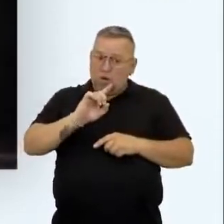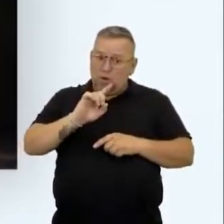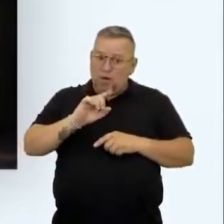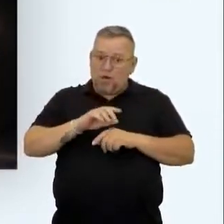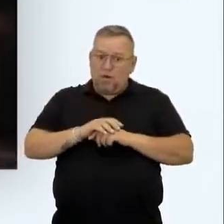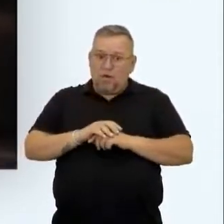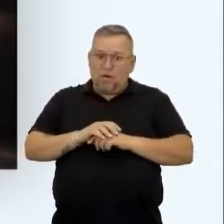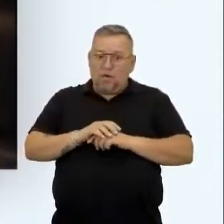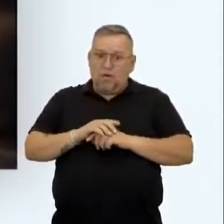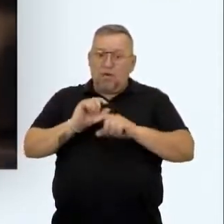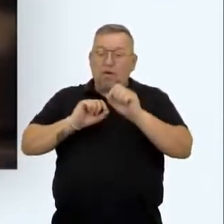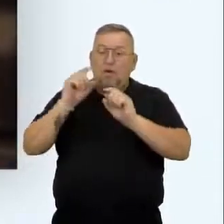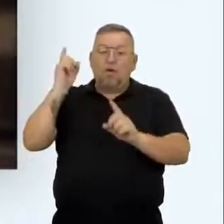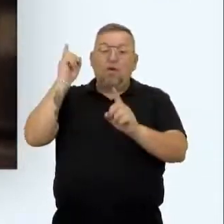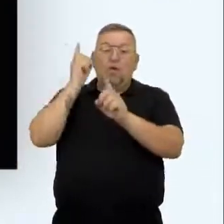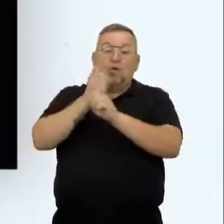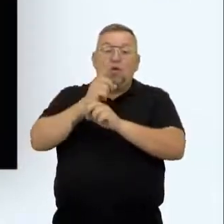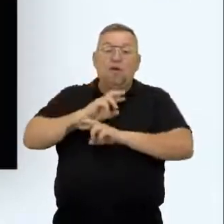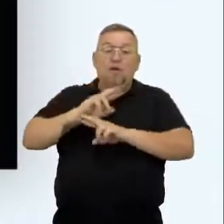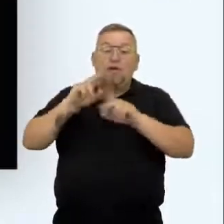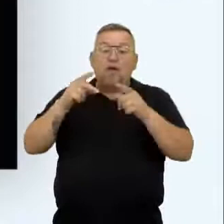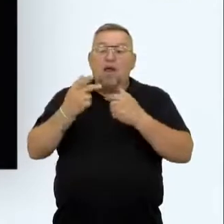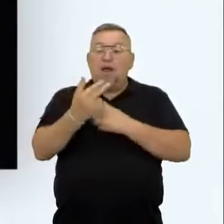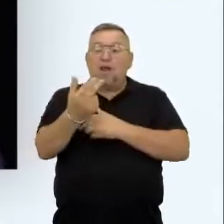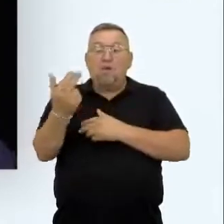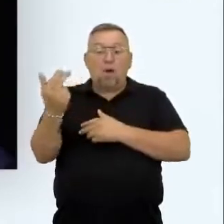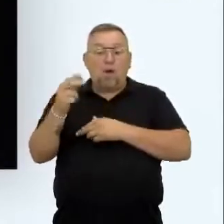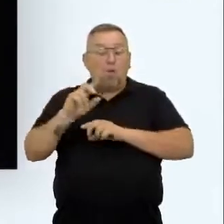diferente. E o contrário de diferente é igual.